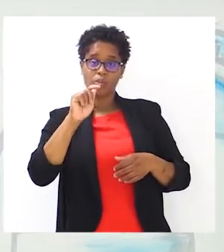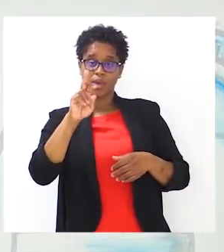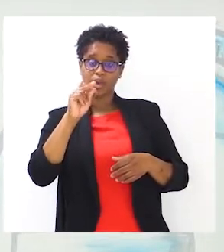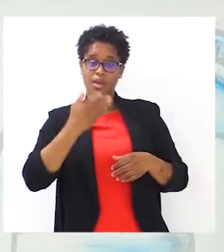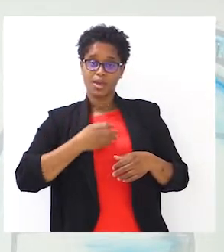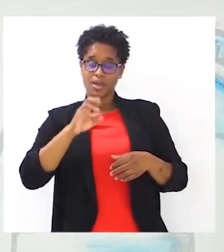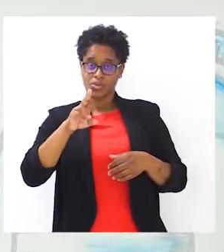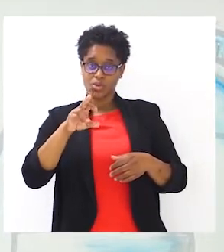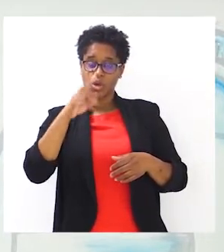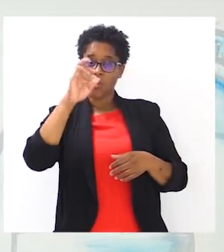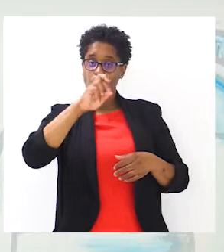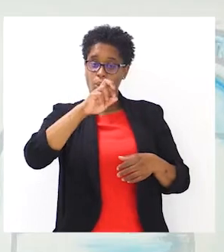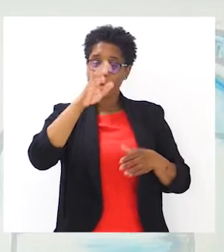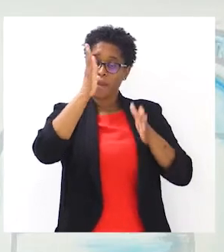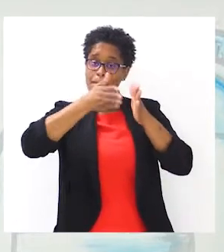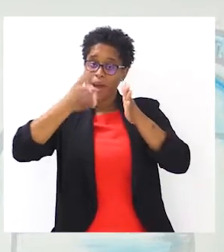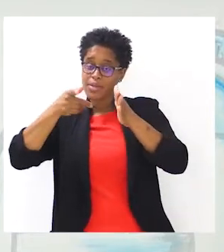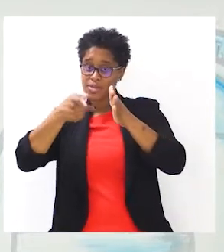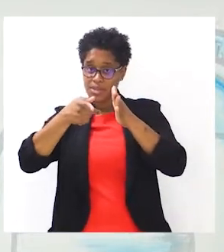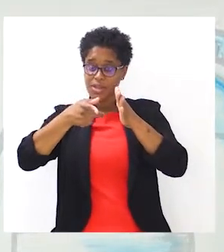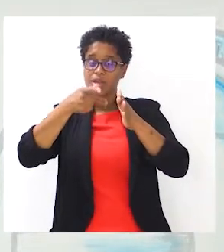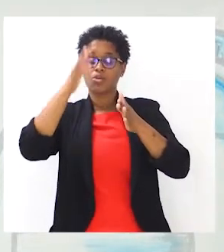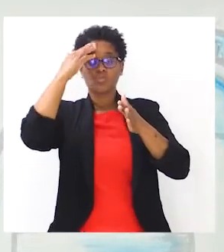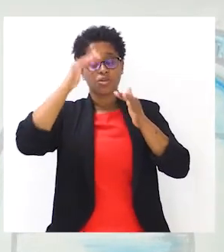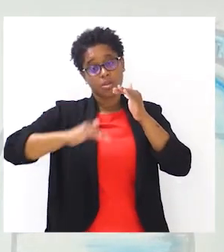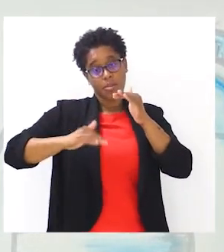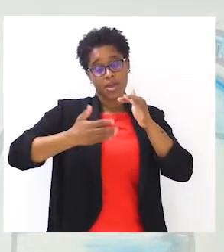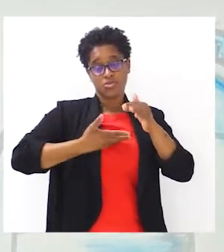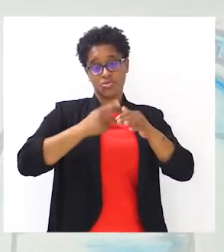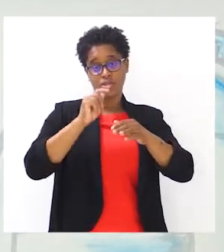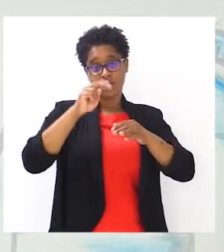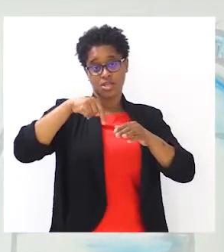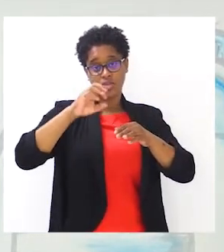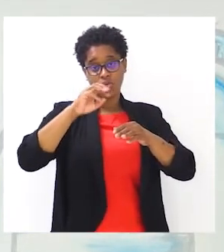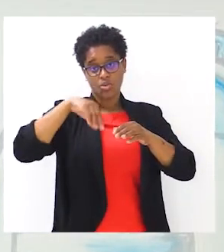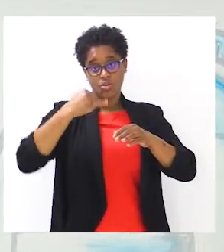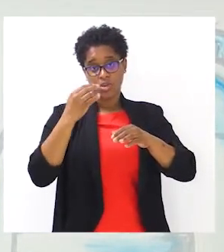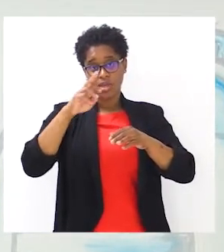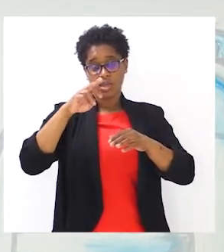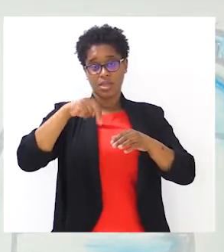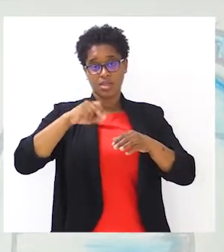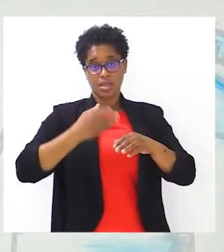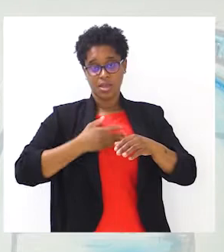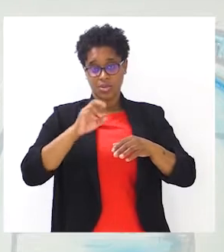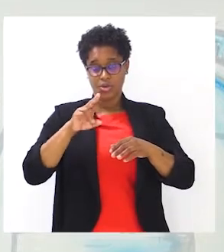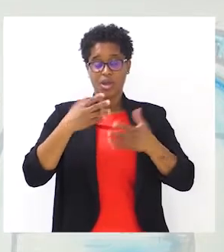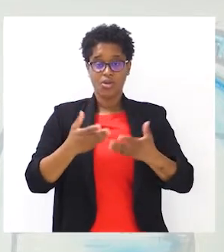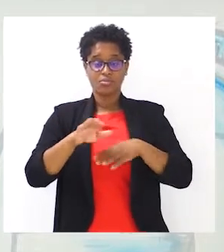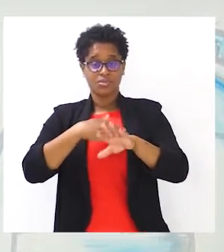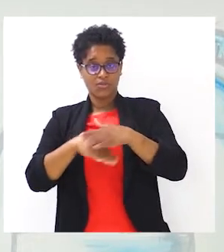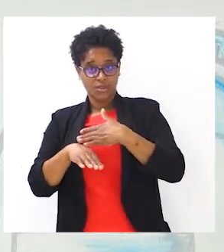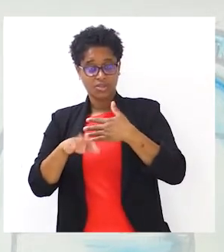As 8 partes que temos aqui é o denominador. Então, vamos representar sob a forma de